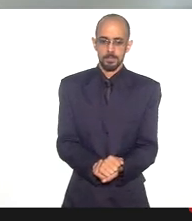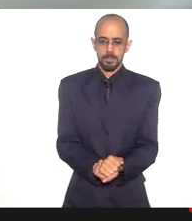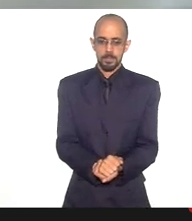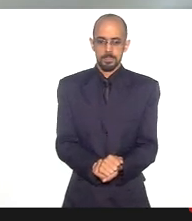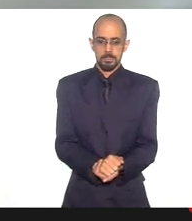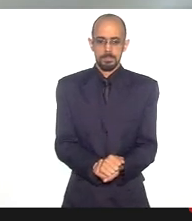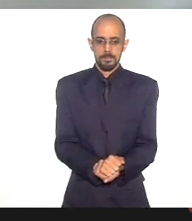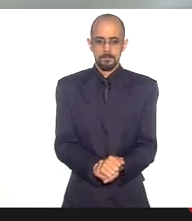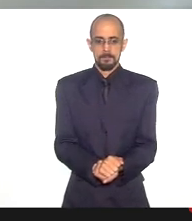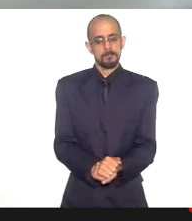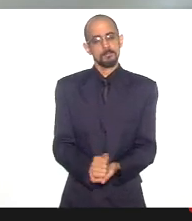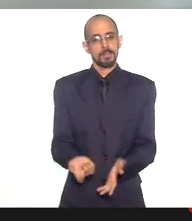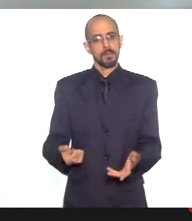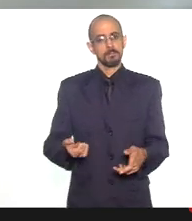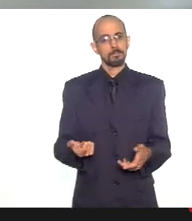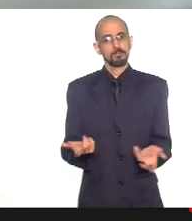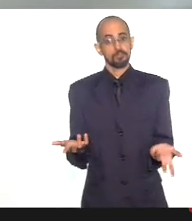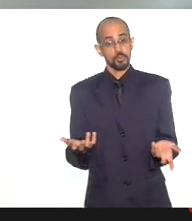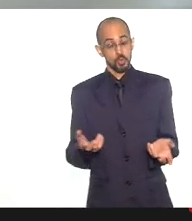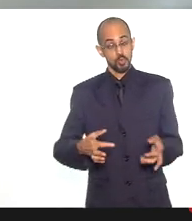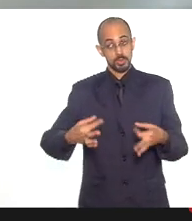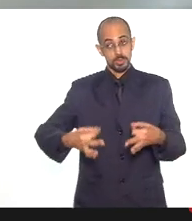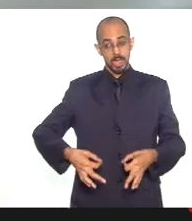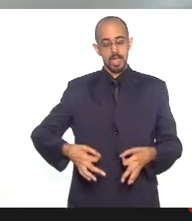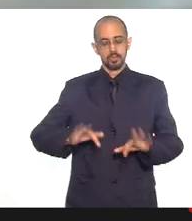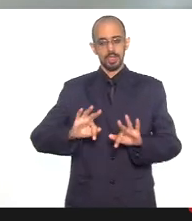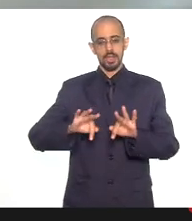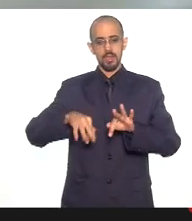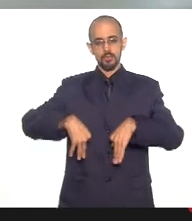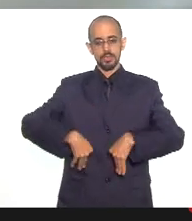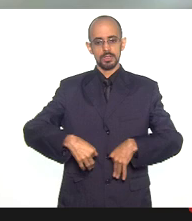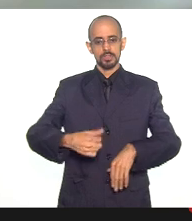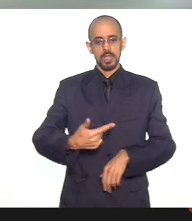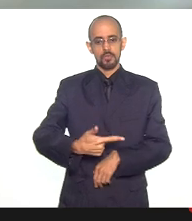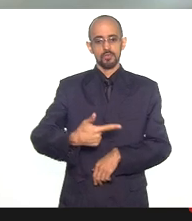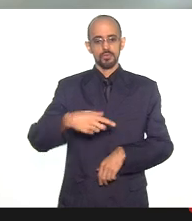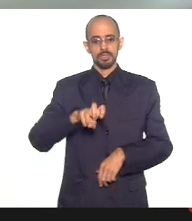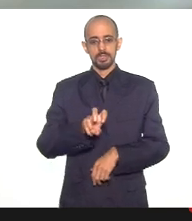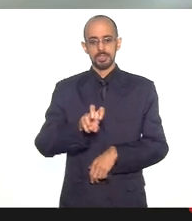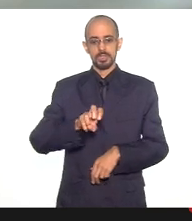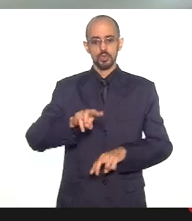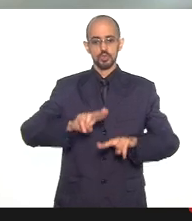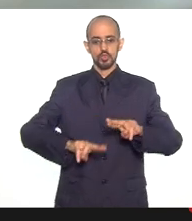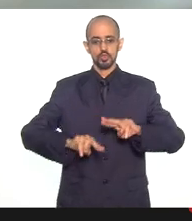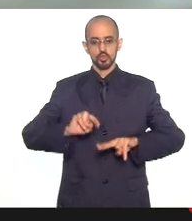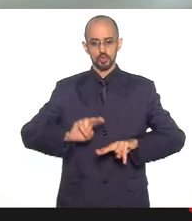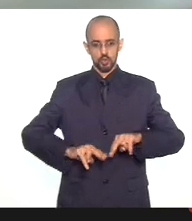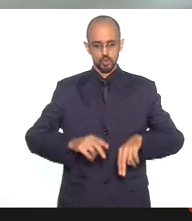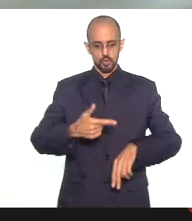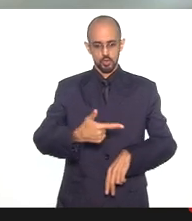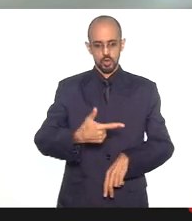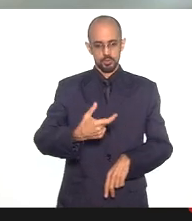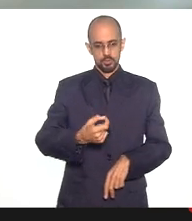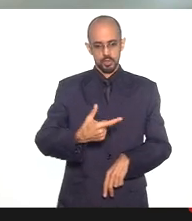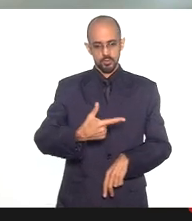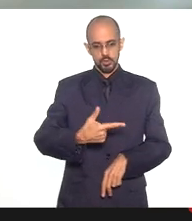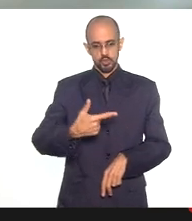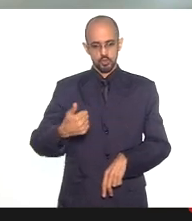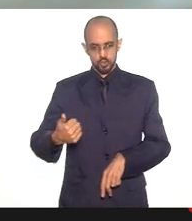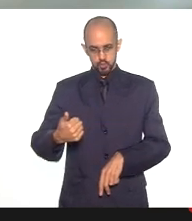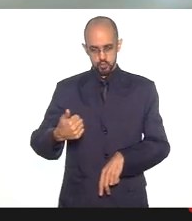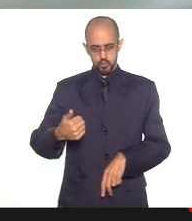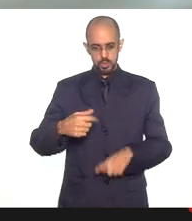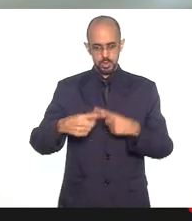ela, em tese, terminaria em 25 de 6 de 21. E aí, depois do